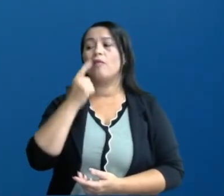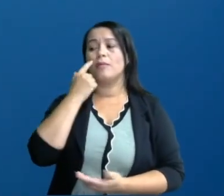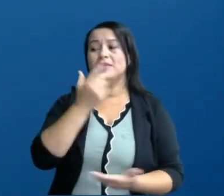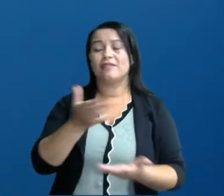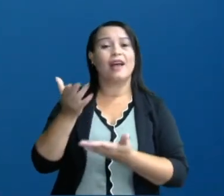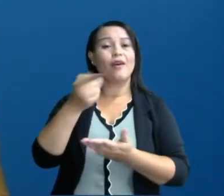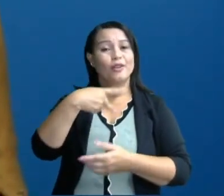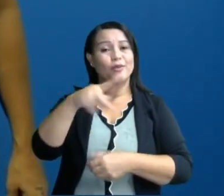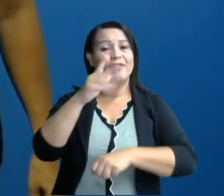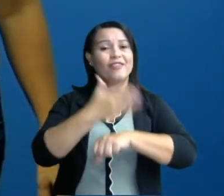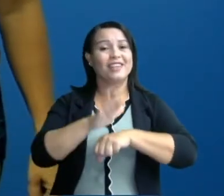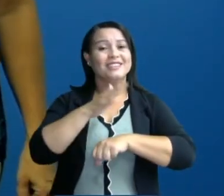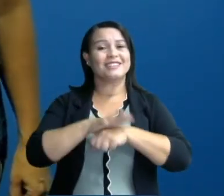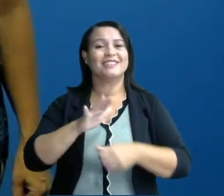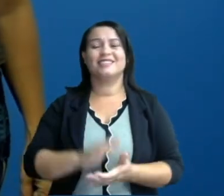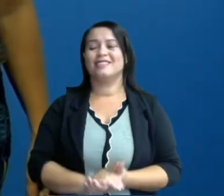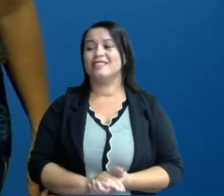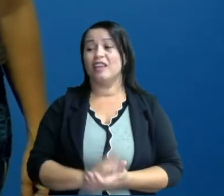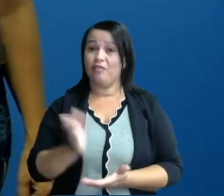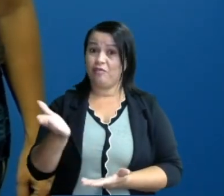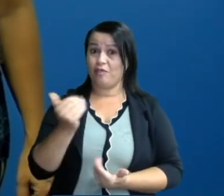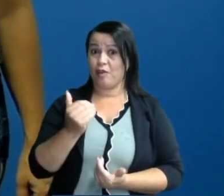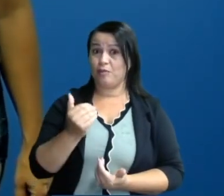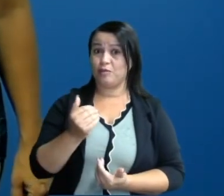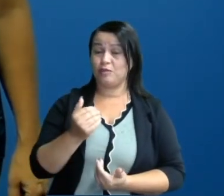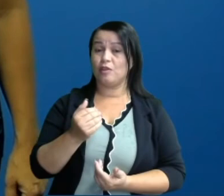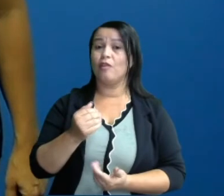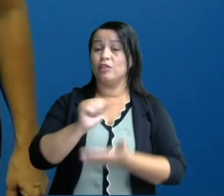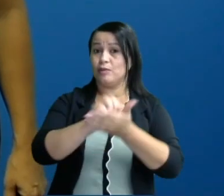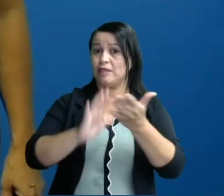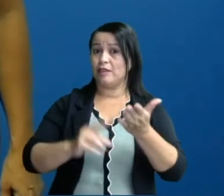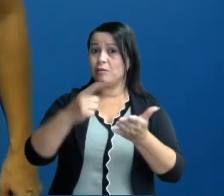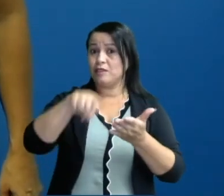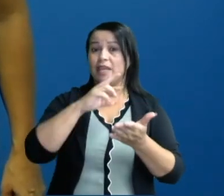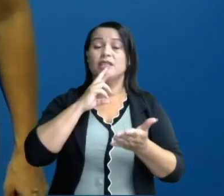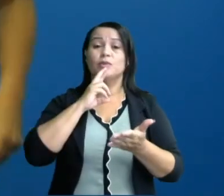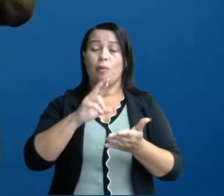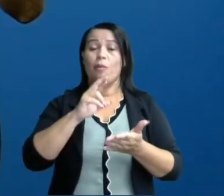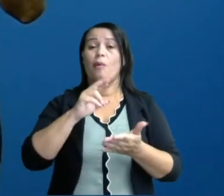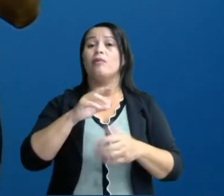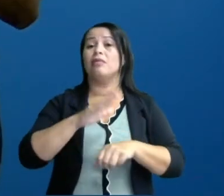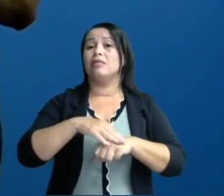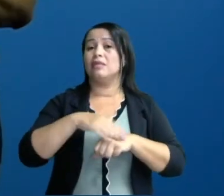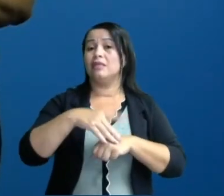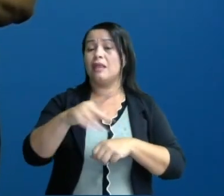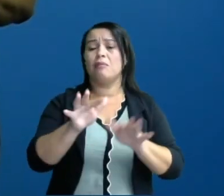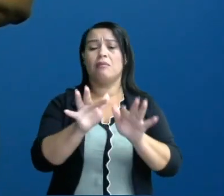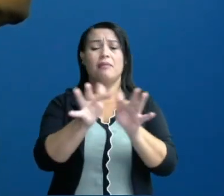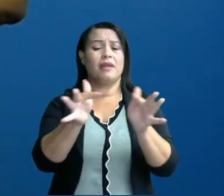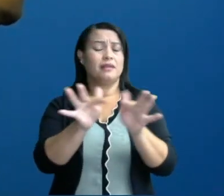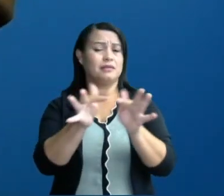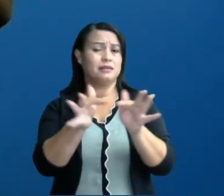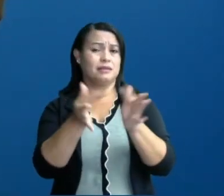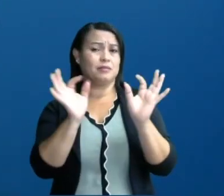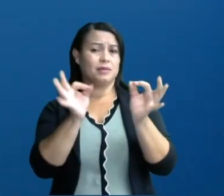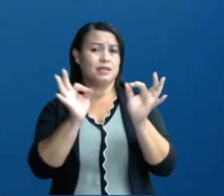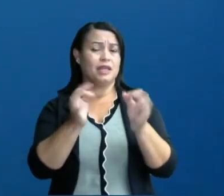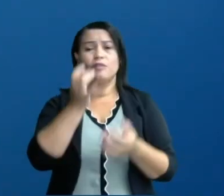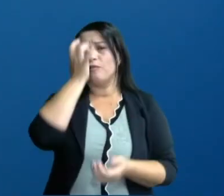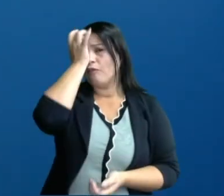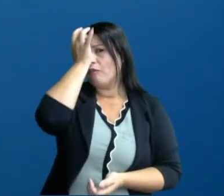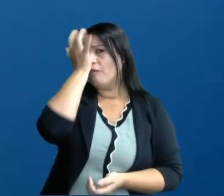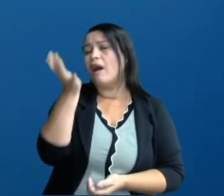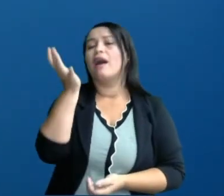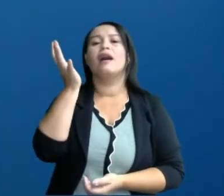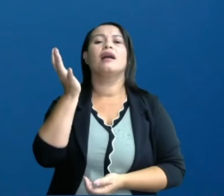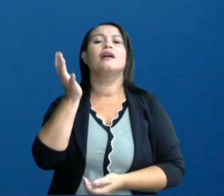Agora é a sua vez. Vamos lá, vou deixar uma atividade aqui para vocês fazerem, uma atividade bem simples, tá? Fácil,